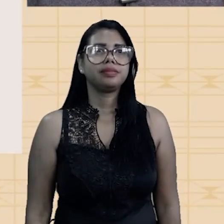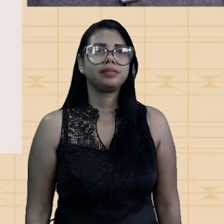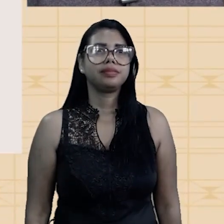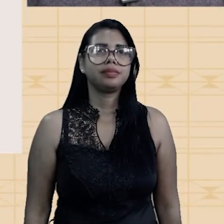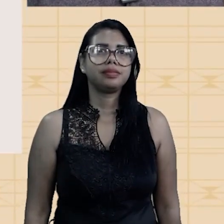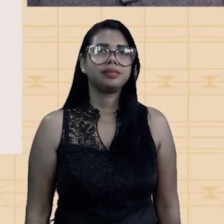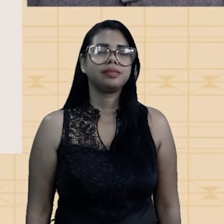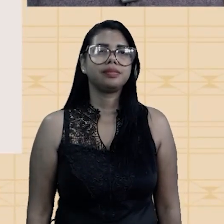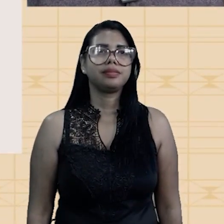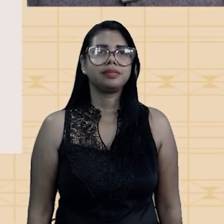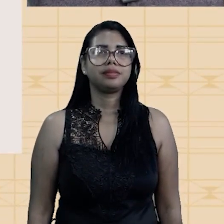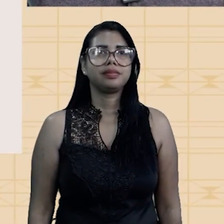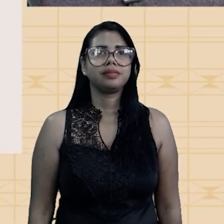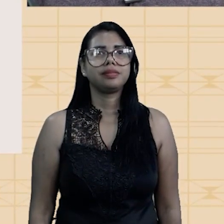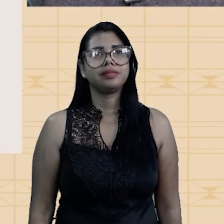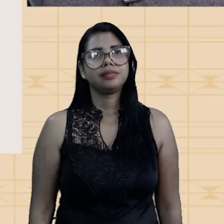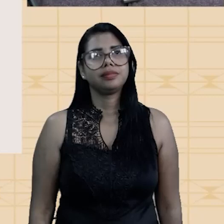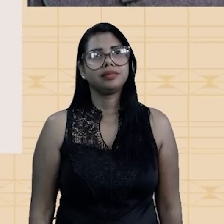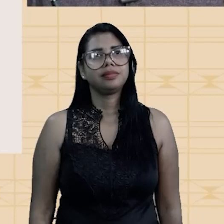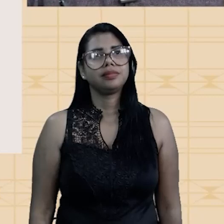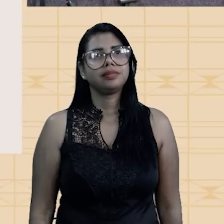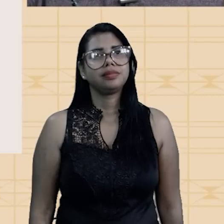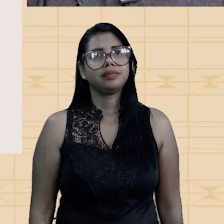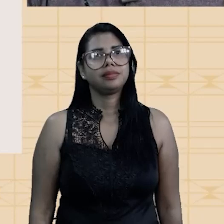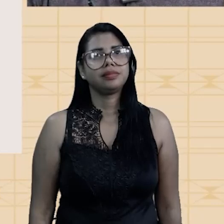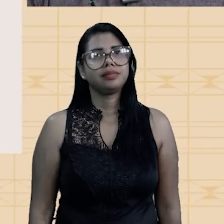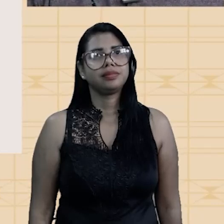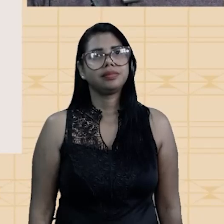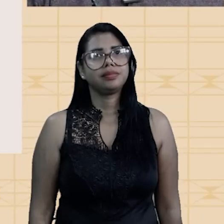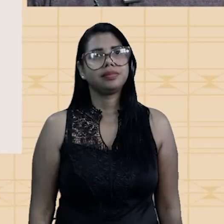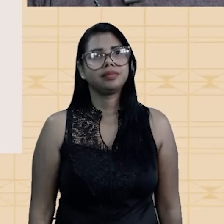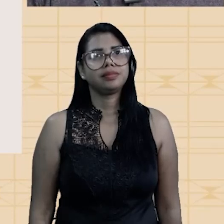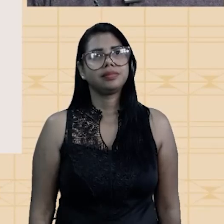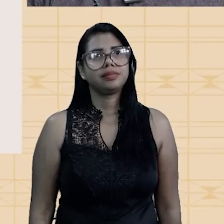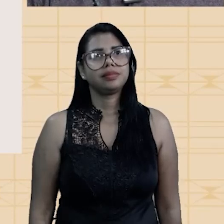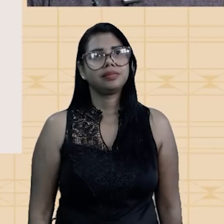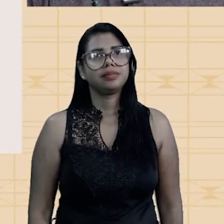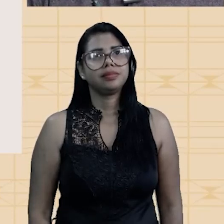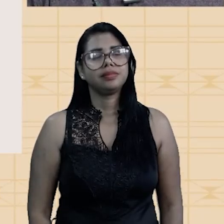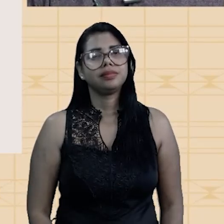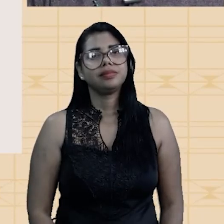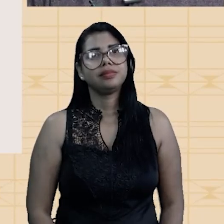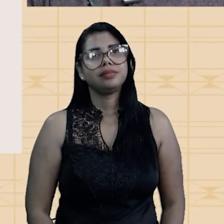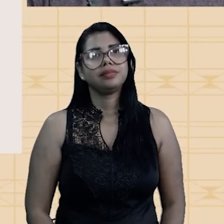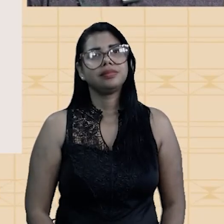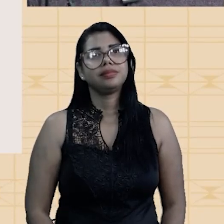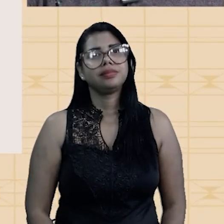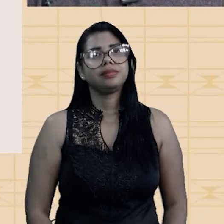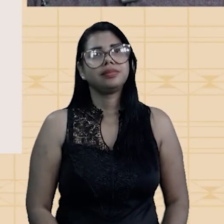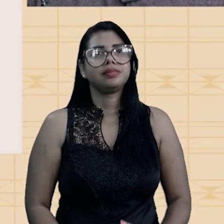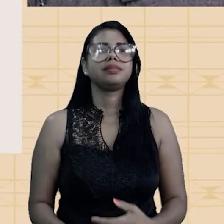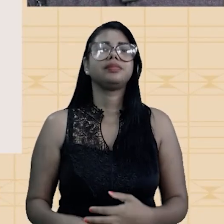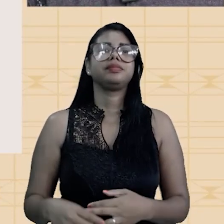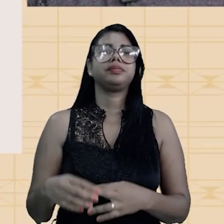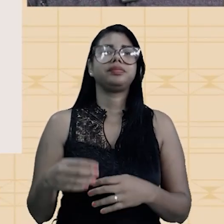Passe aí. Pode passar isso daí. Agora. Então, ó, desenvolvimento